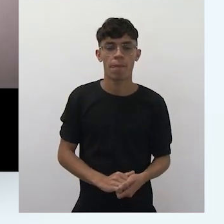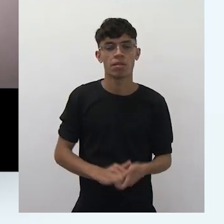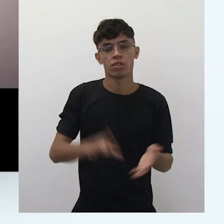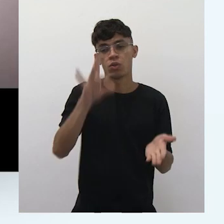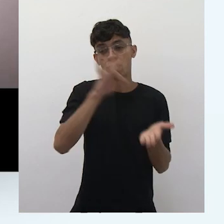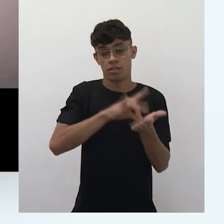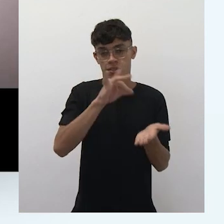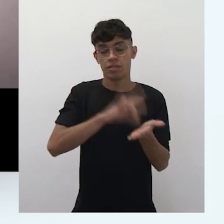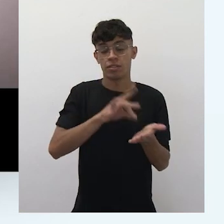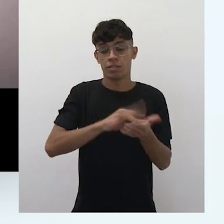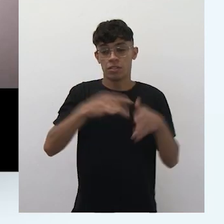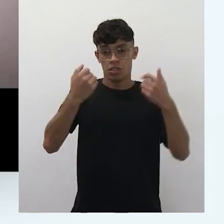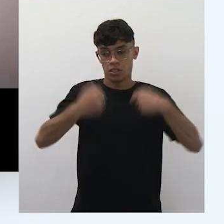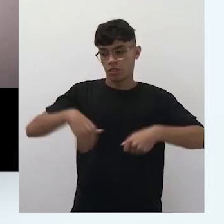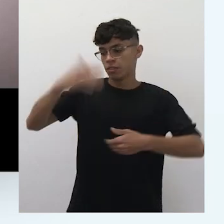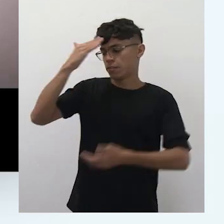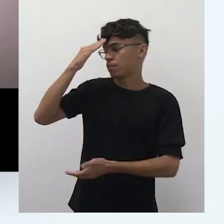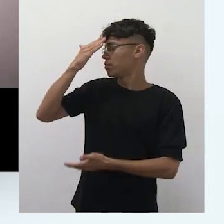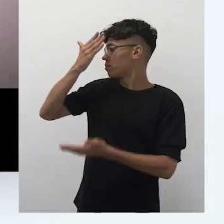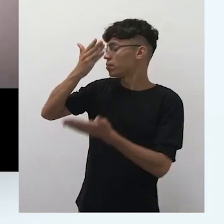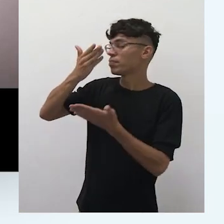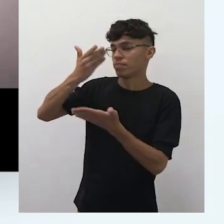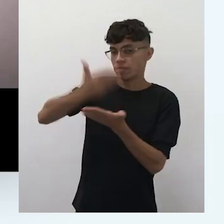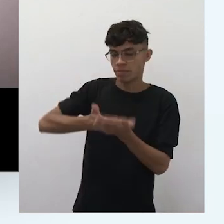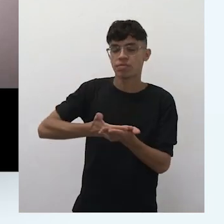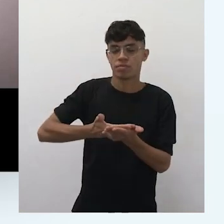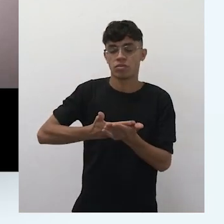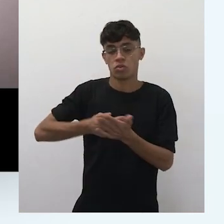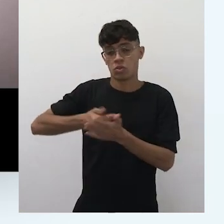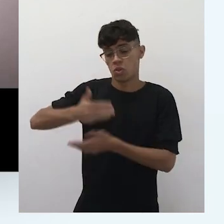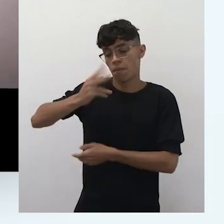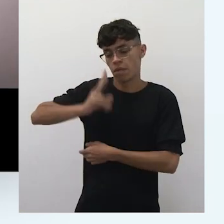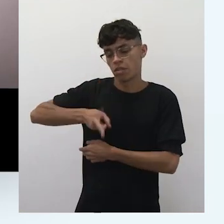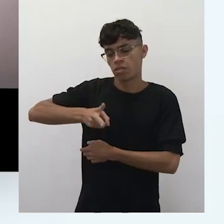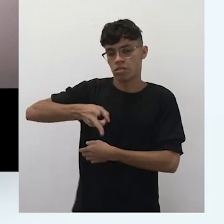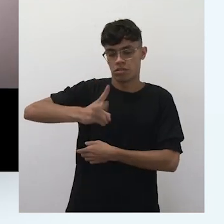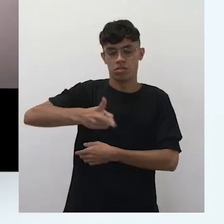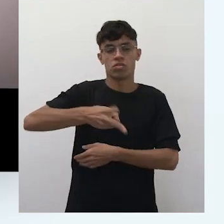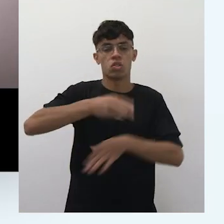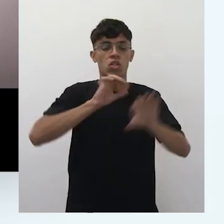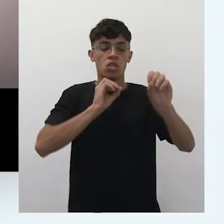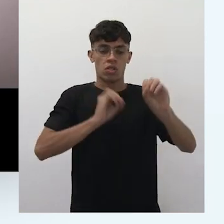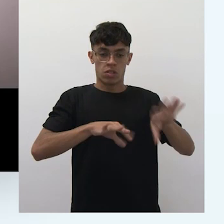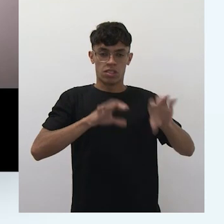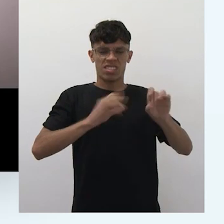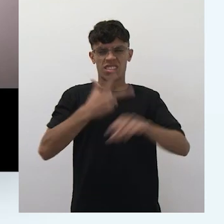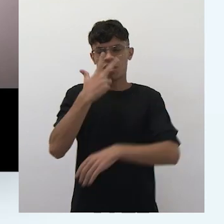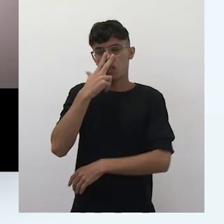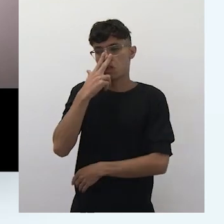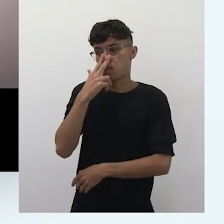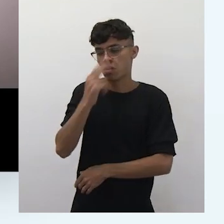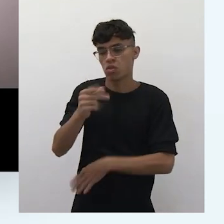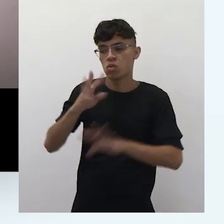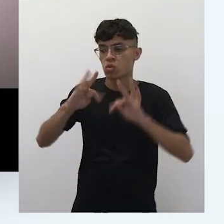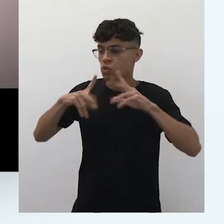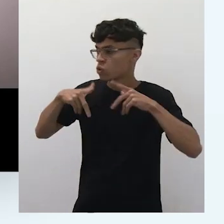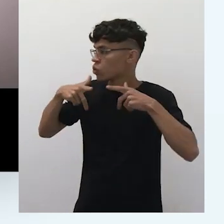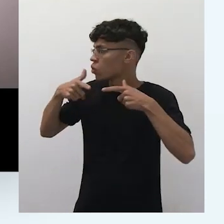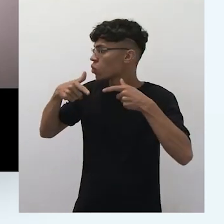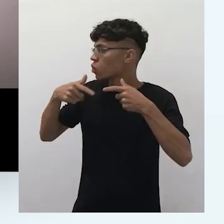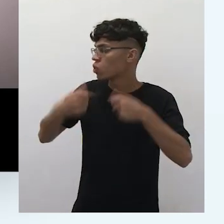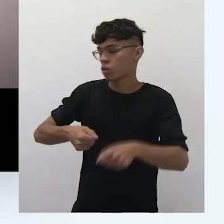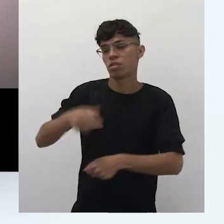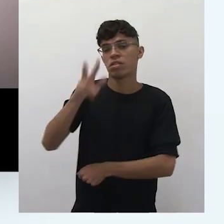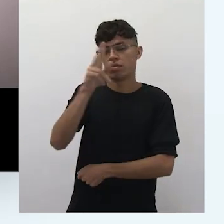Verdade. A gente tem que acreditar, né? Para isso que a gente continua na área de educação. Né? Eu acho que todos os